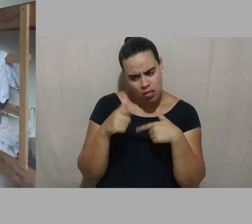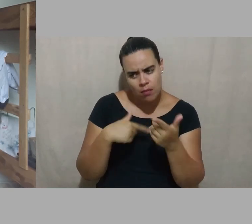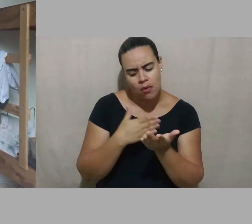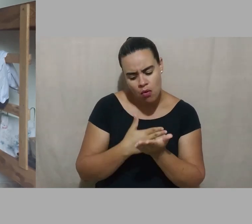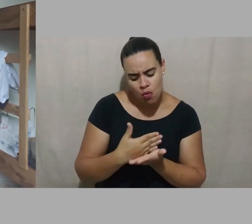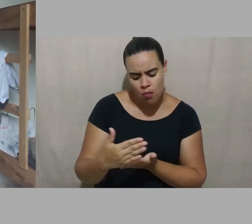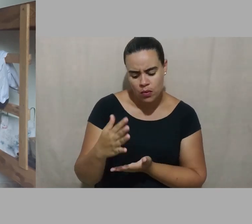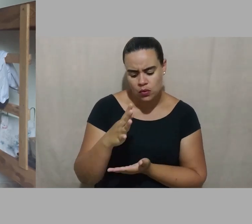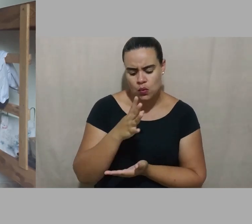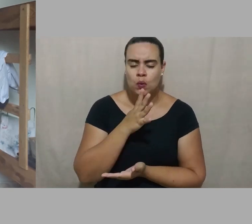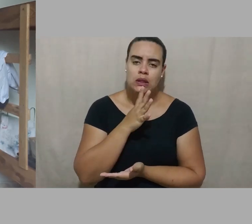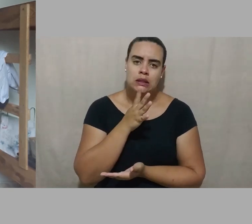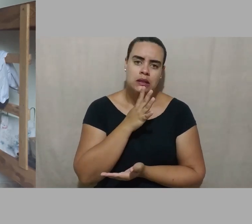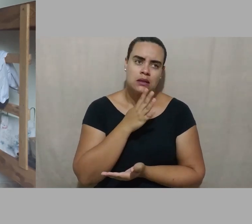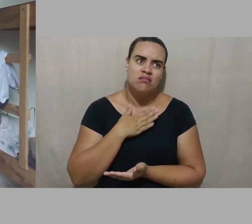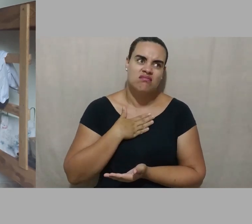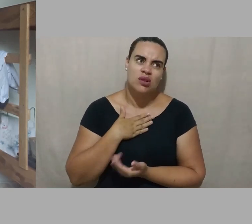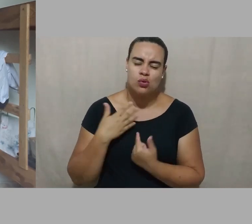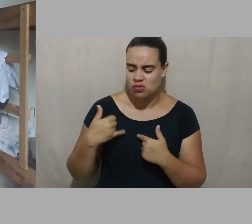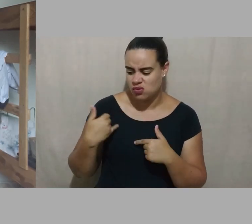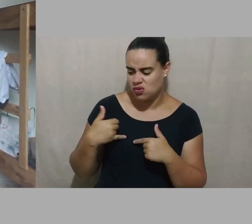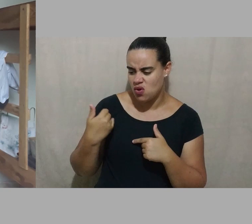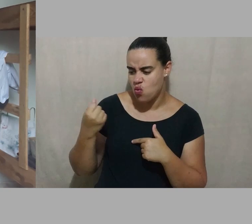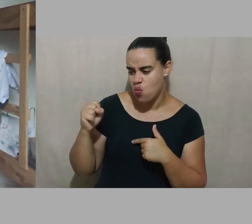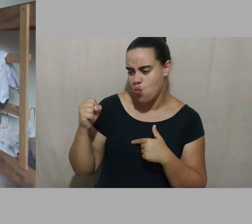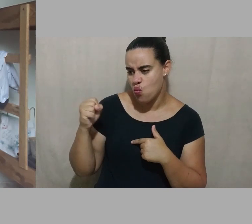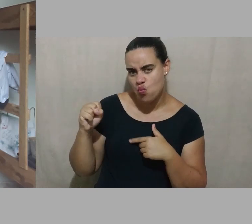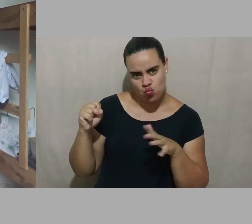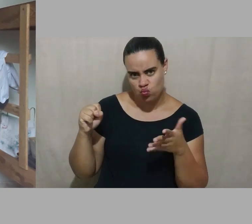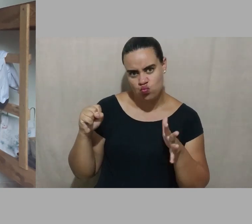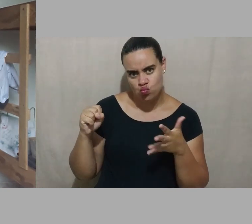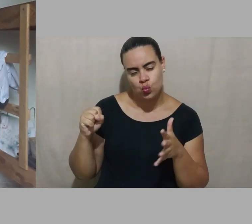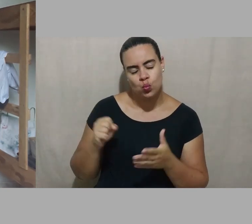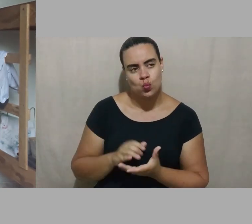conheci nos meus 8 anos de idade.